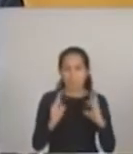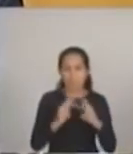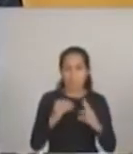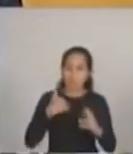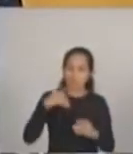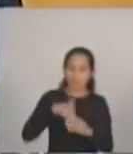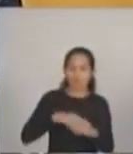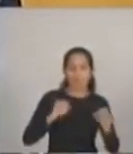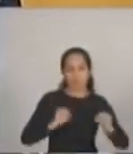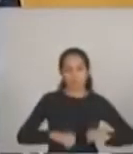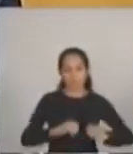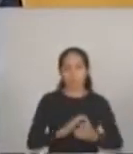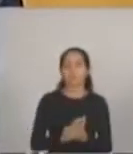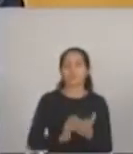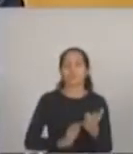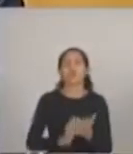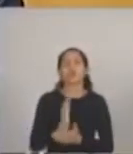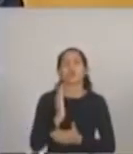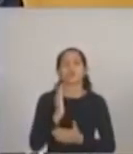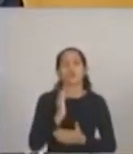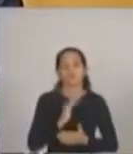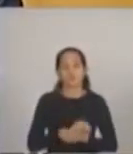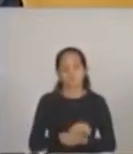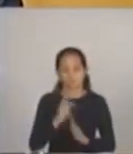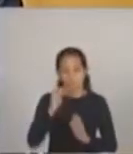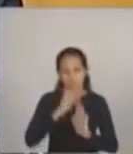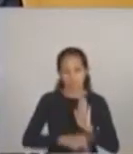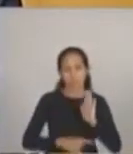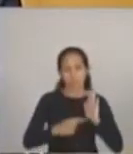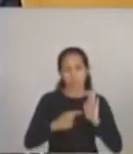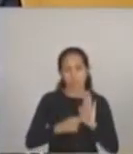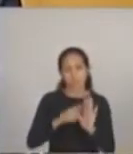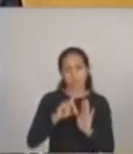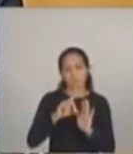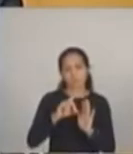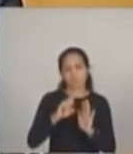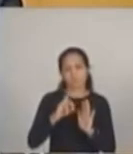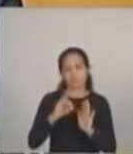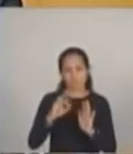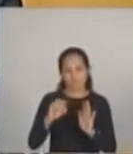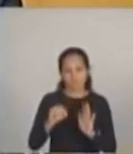fica aprovado o projeto de decreto legislativo